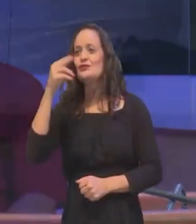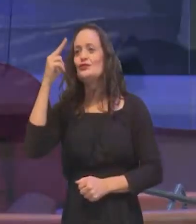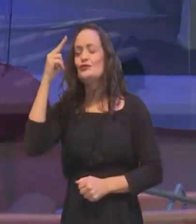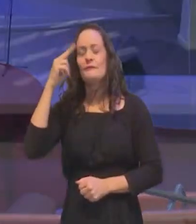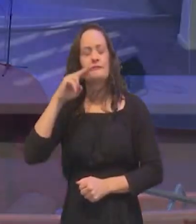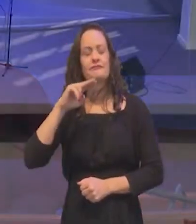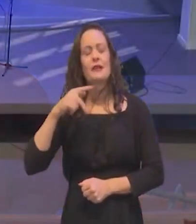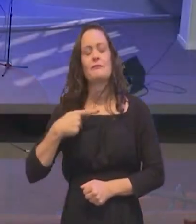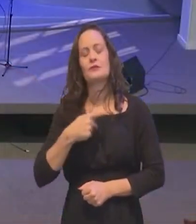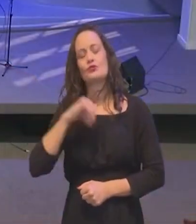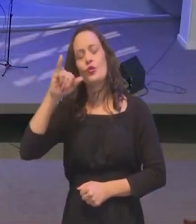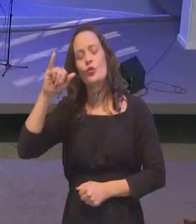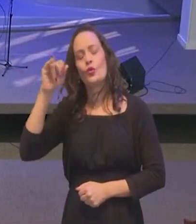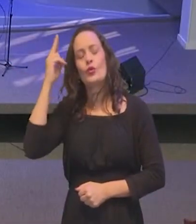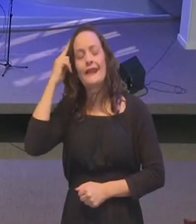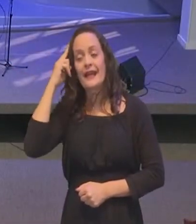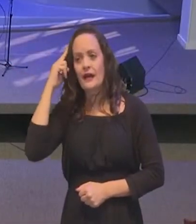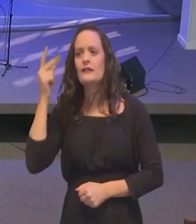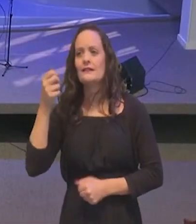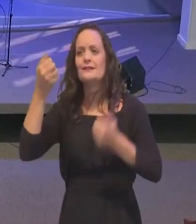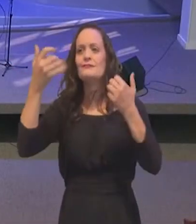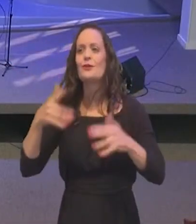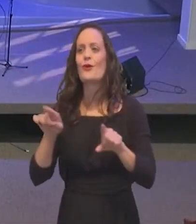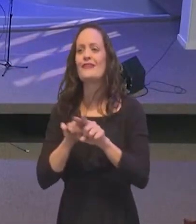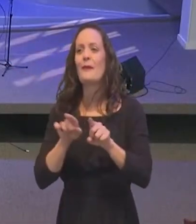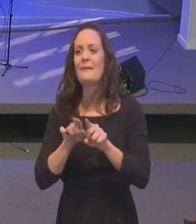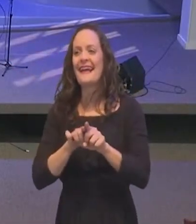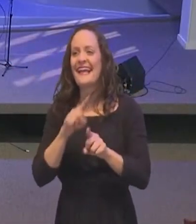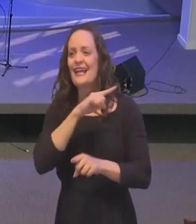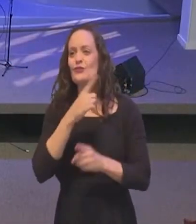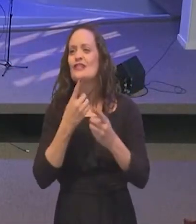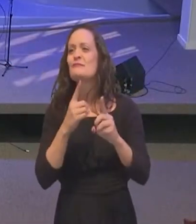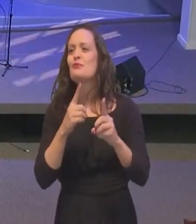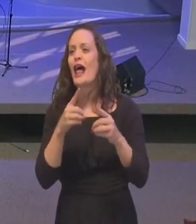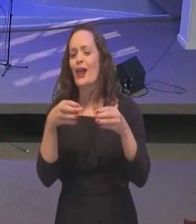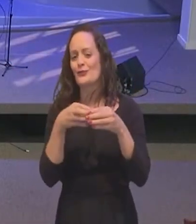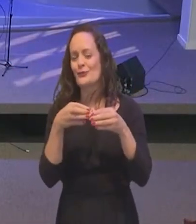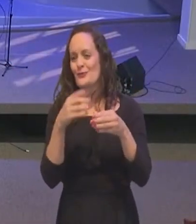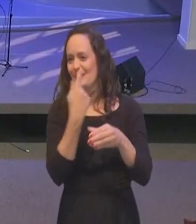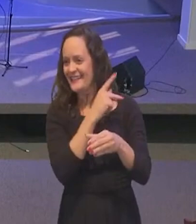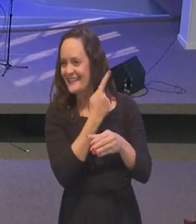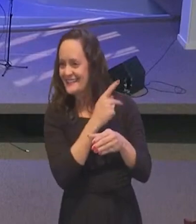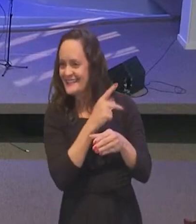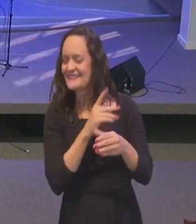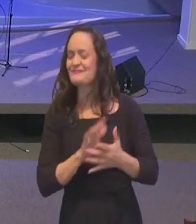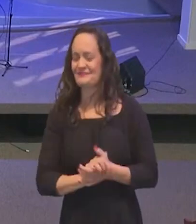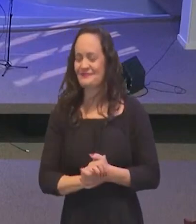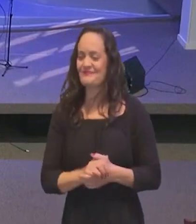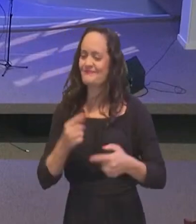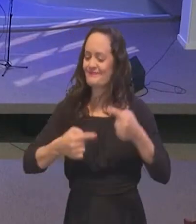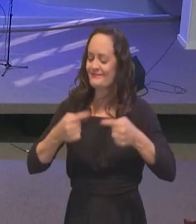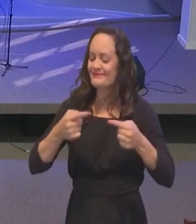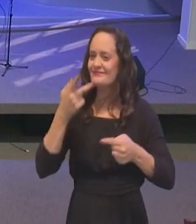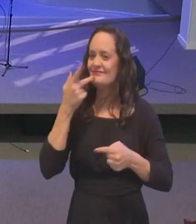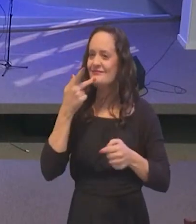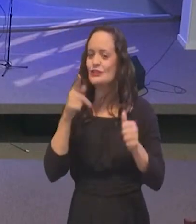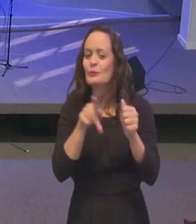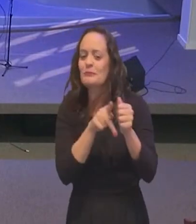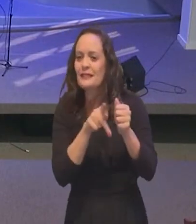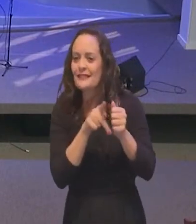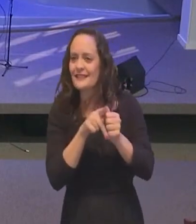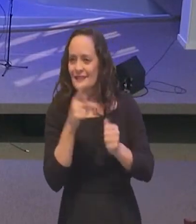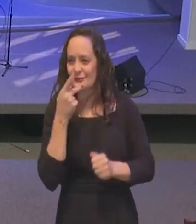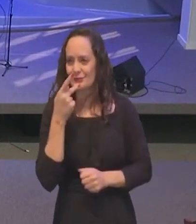discipulado. Poderia até pedir você para explicar, né, Pastor Neander? Estive aprendendo com ele, nós estávamos tratando desta matéria aqui em